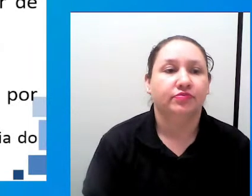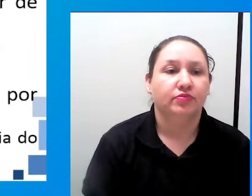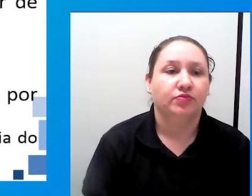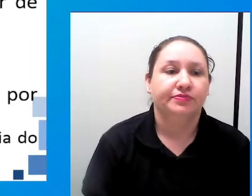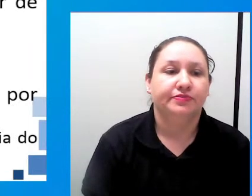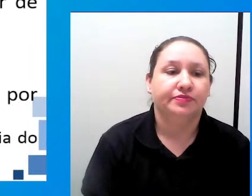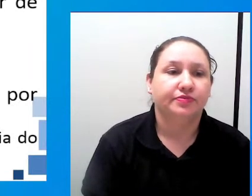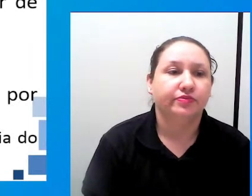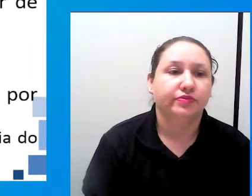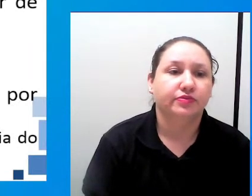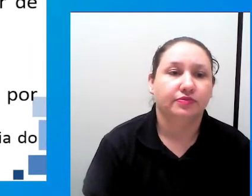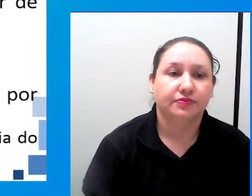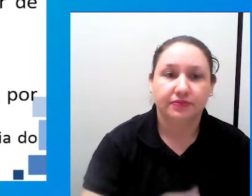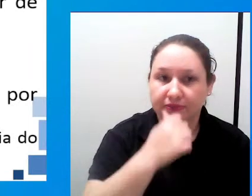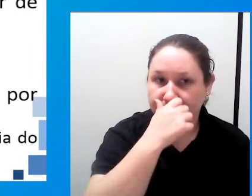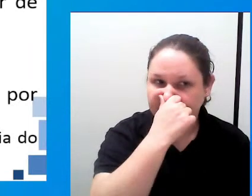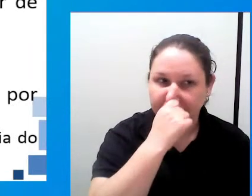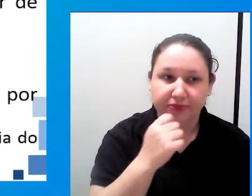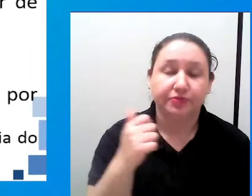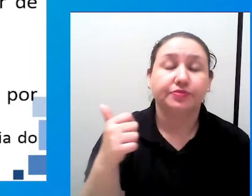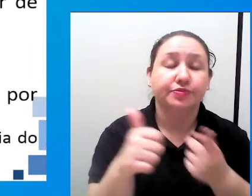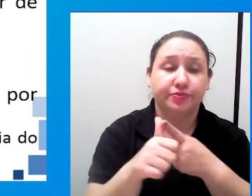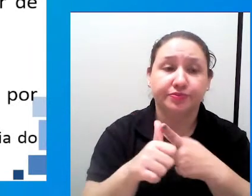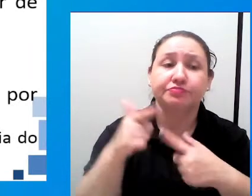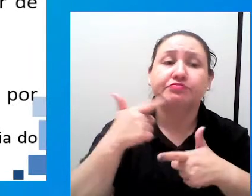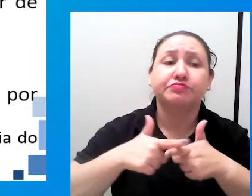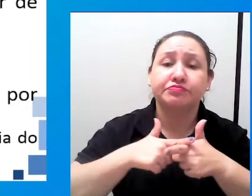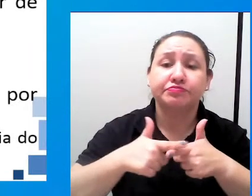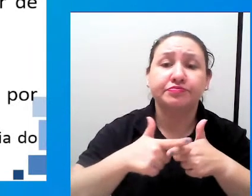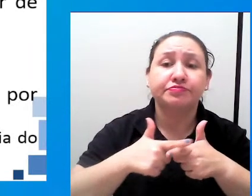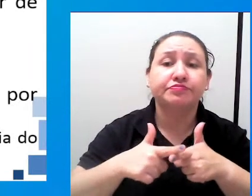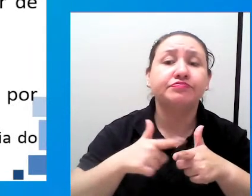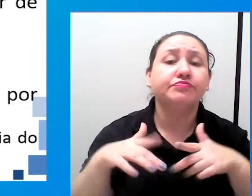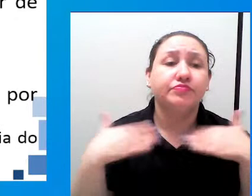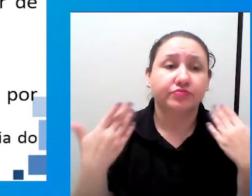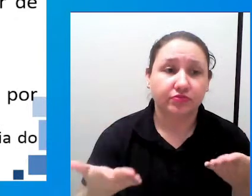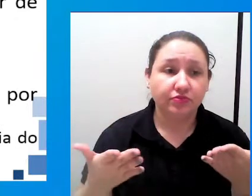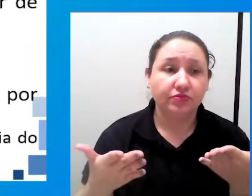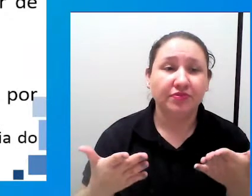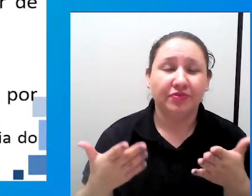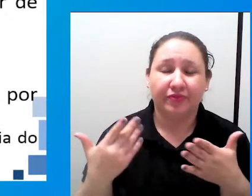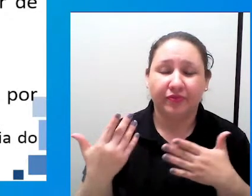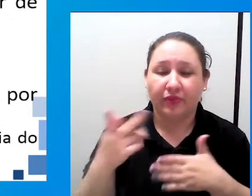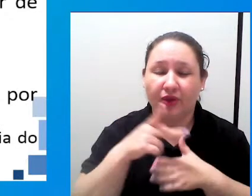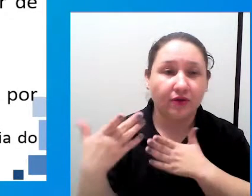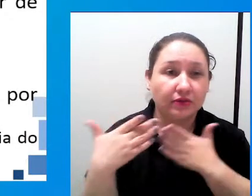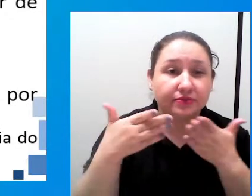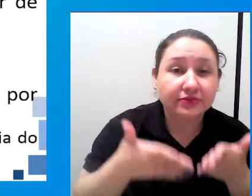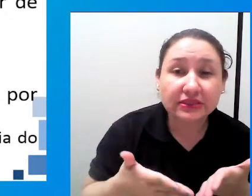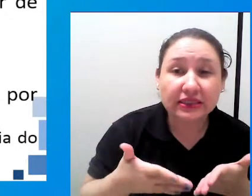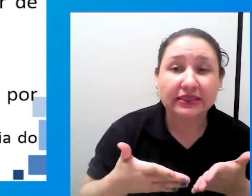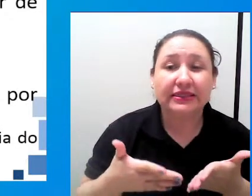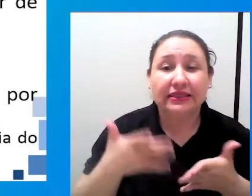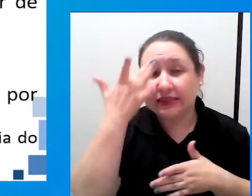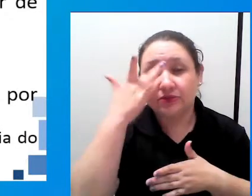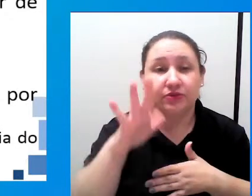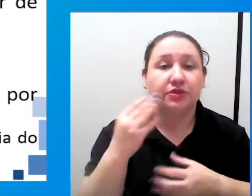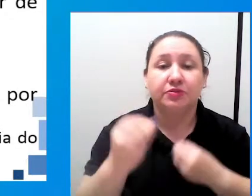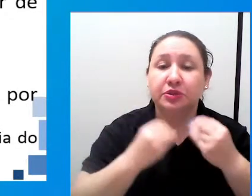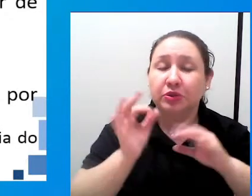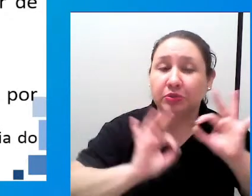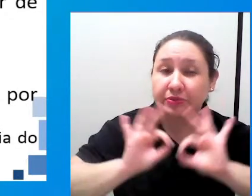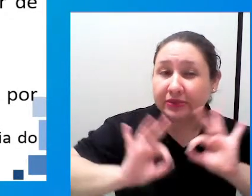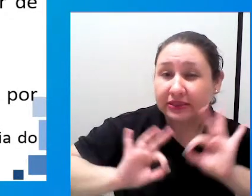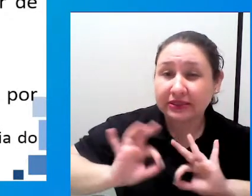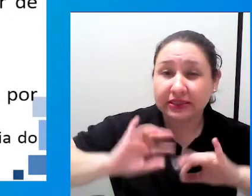idealizou para esses problemas. Então, o primeiro fato é que os professores geralmente têm dificuldade em planejar atividades de extensão para